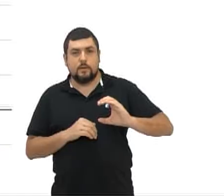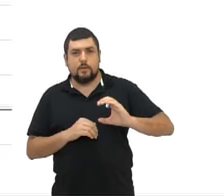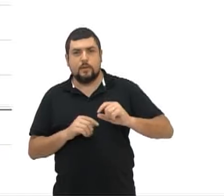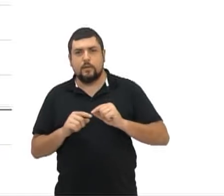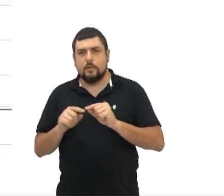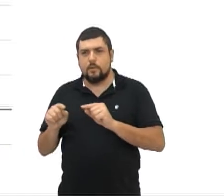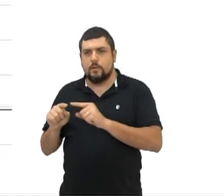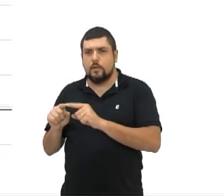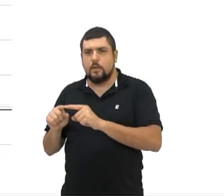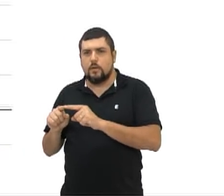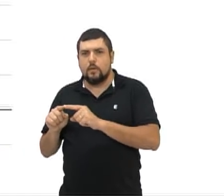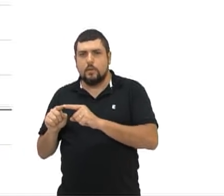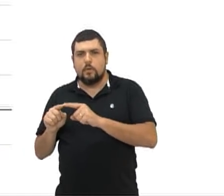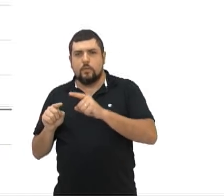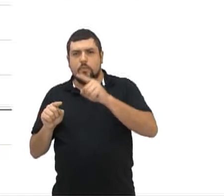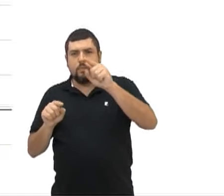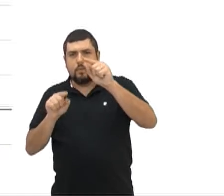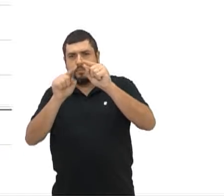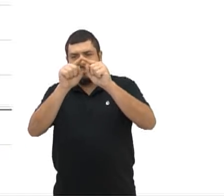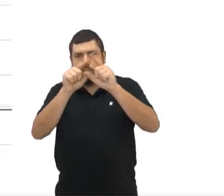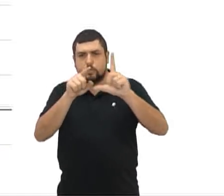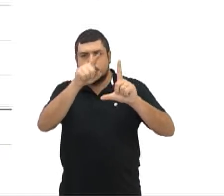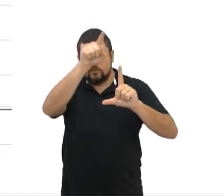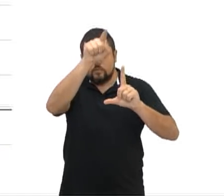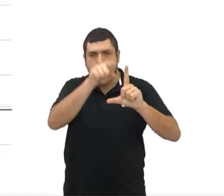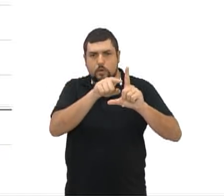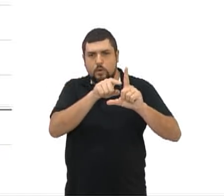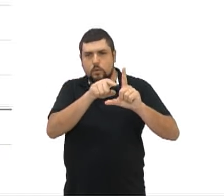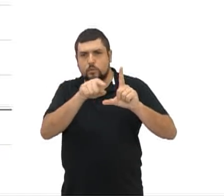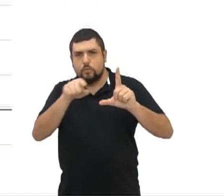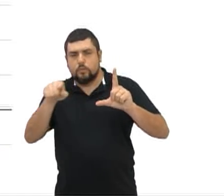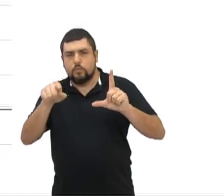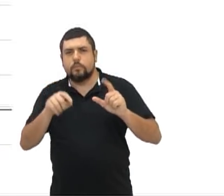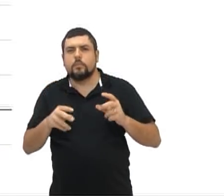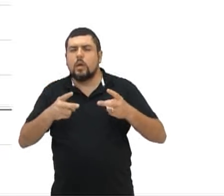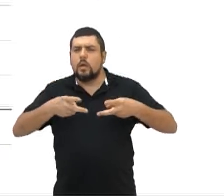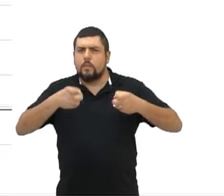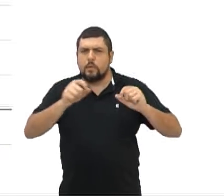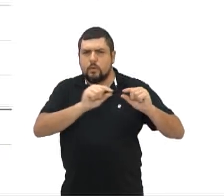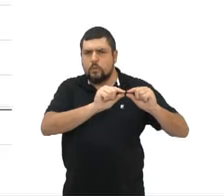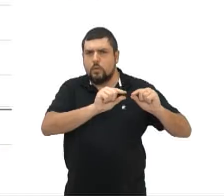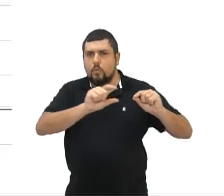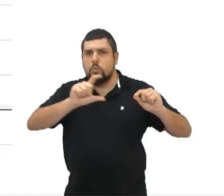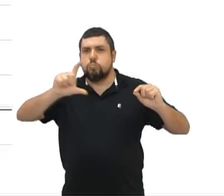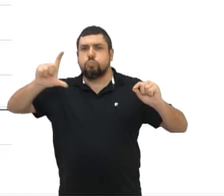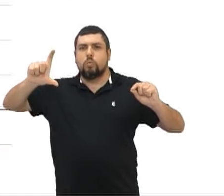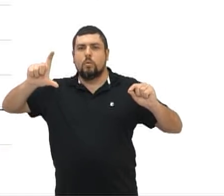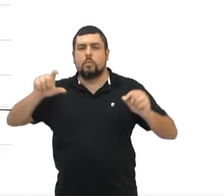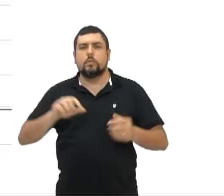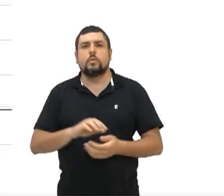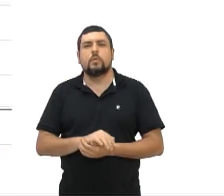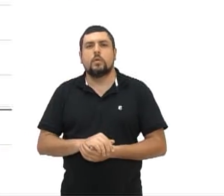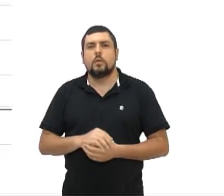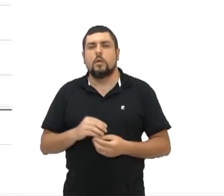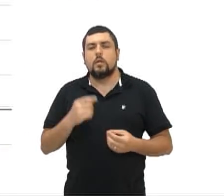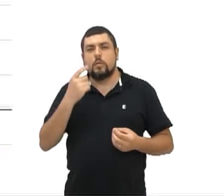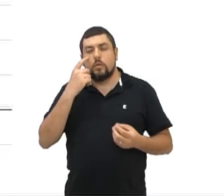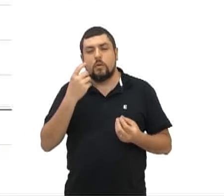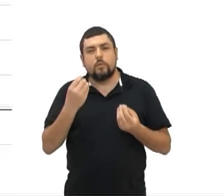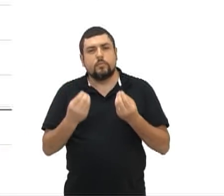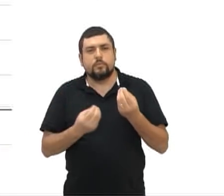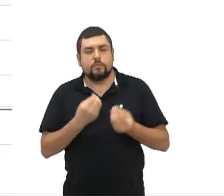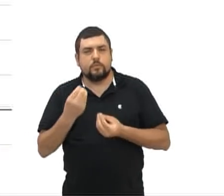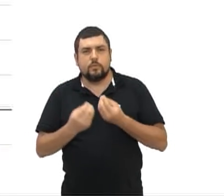1 e 7, 1 e 7. Veja que você aumentou ele proporcionalmente. Tem 1, 2,